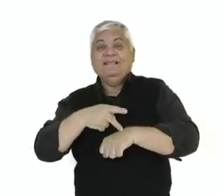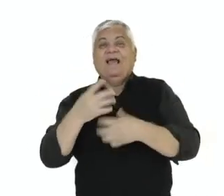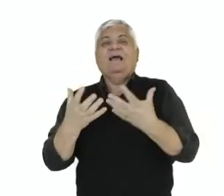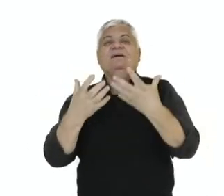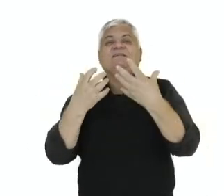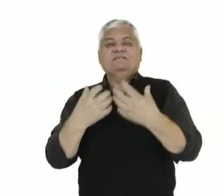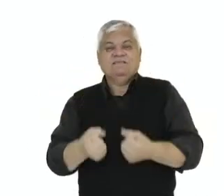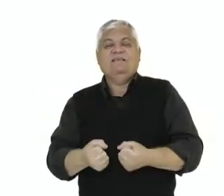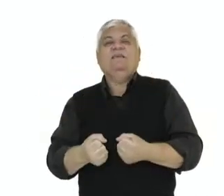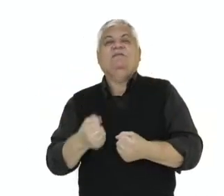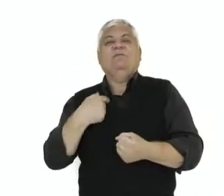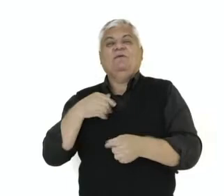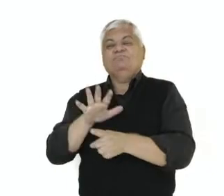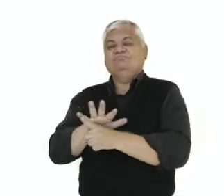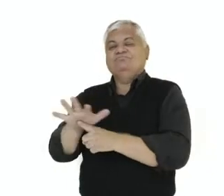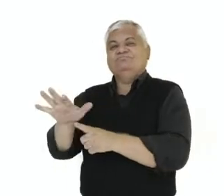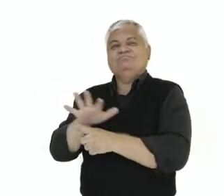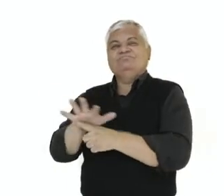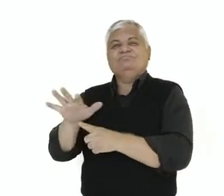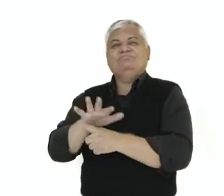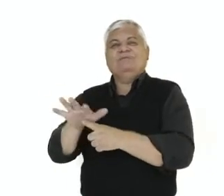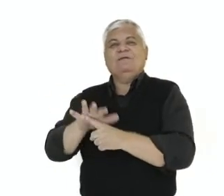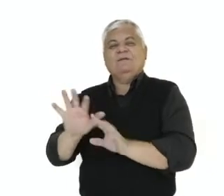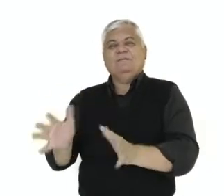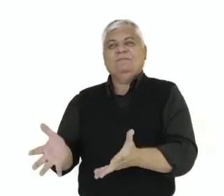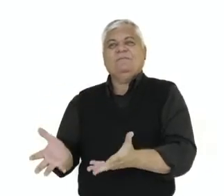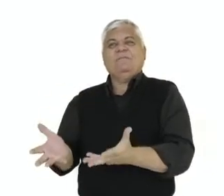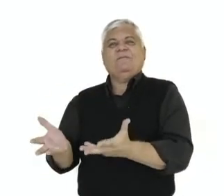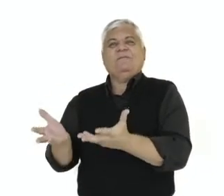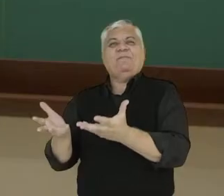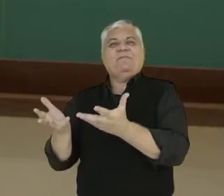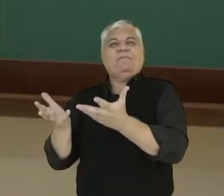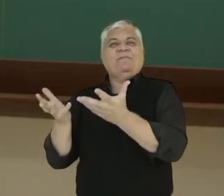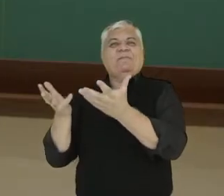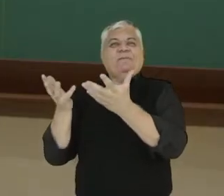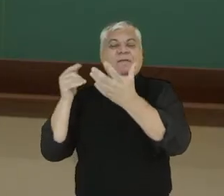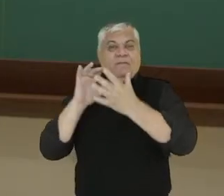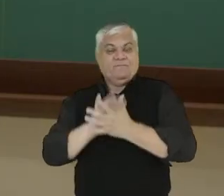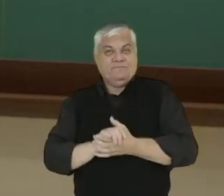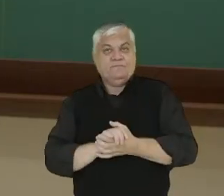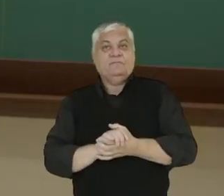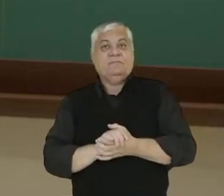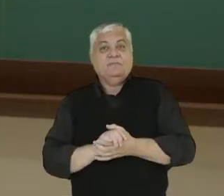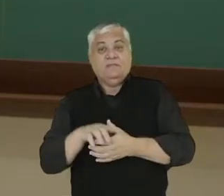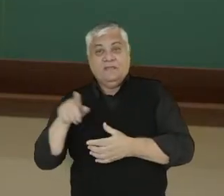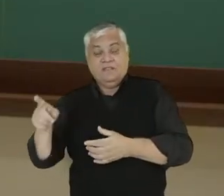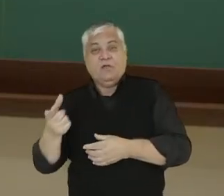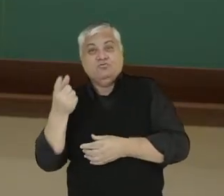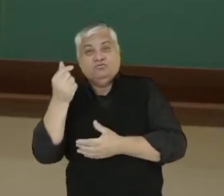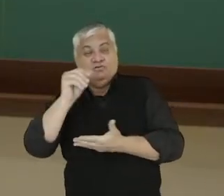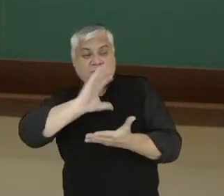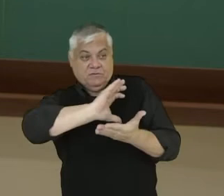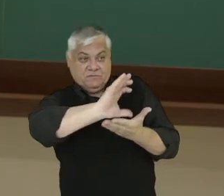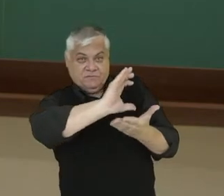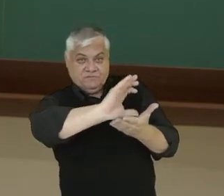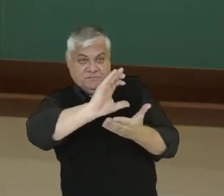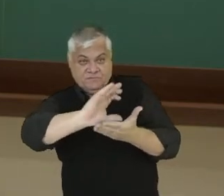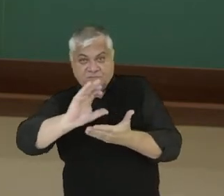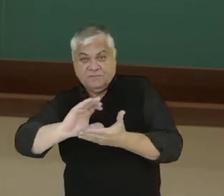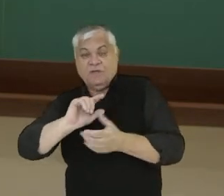mercado consumidor com maior poder aquisitivo. Então, toda essa característica de investir acaba influenciando